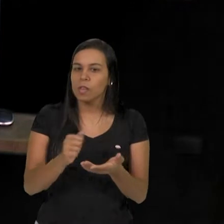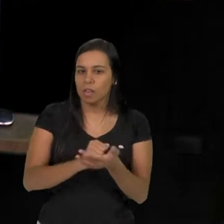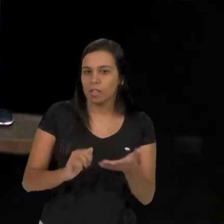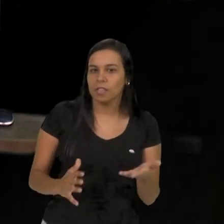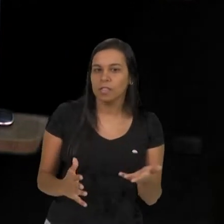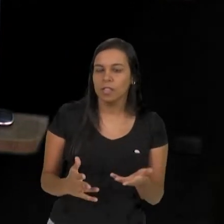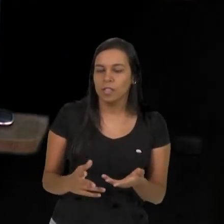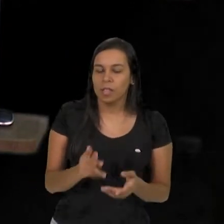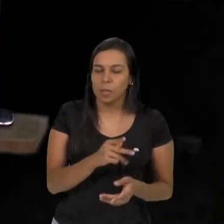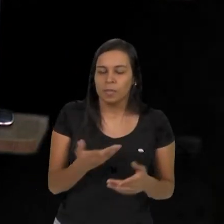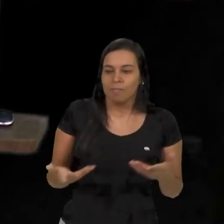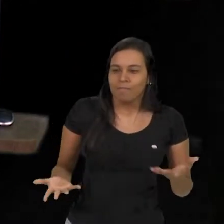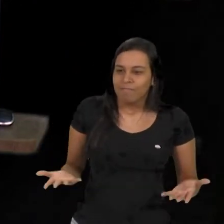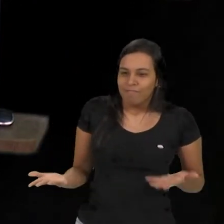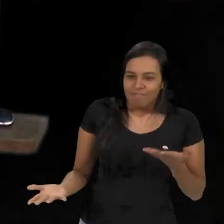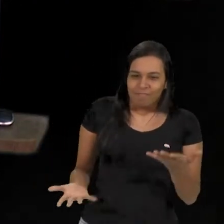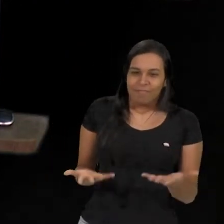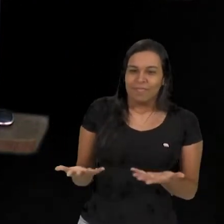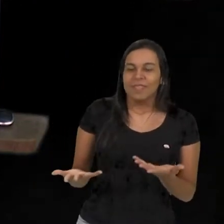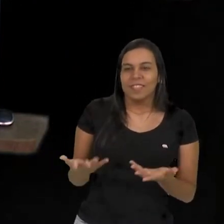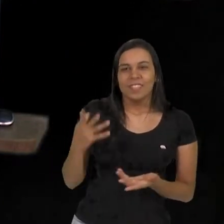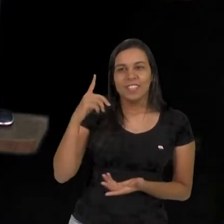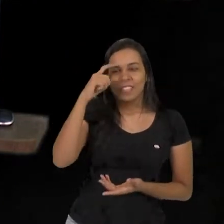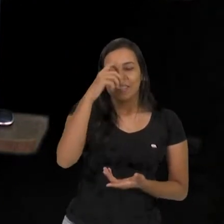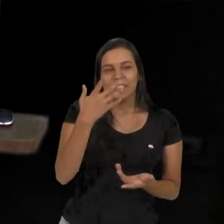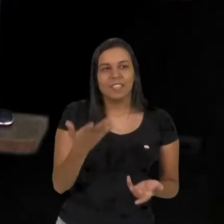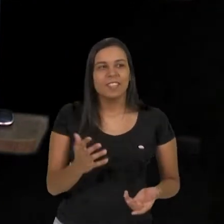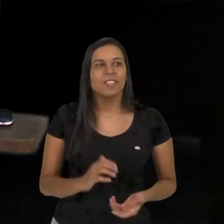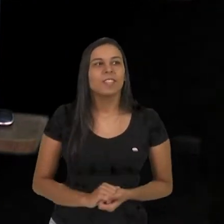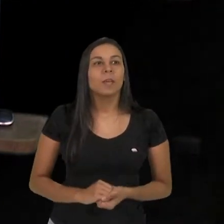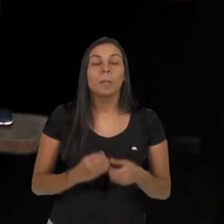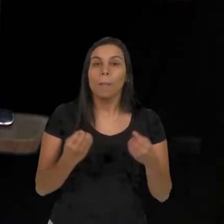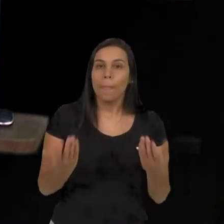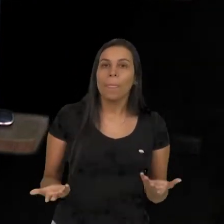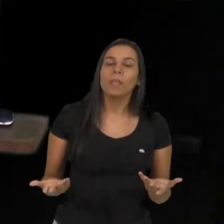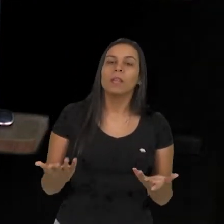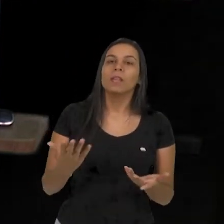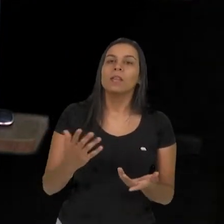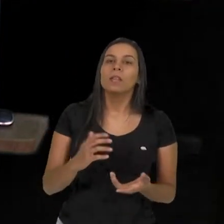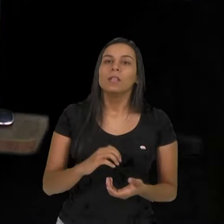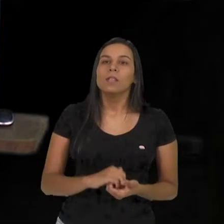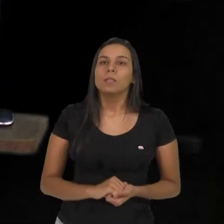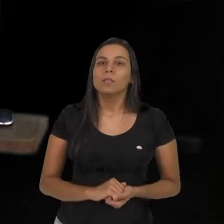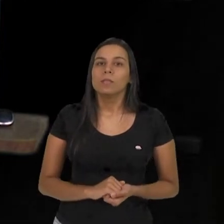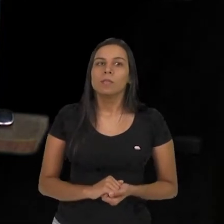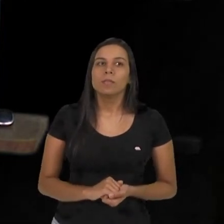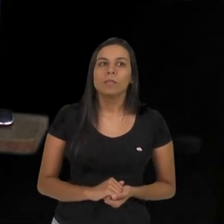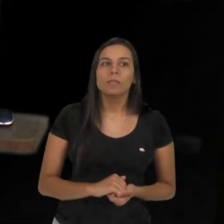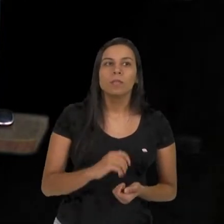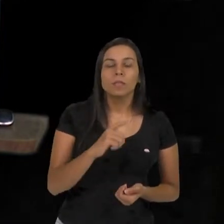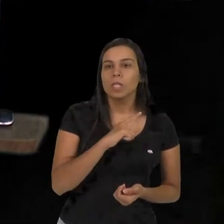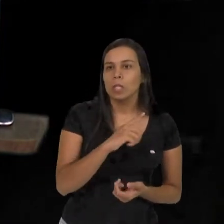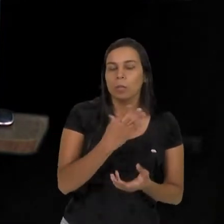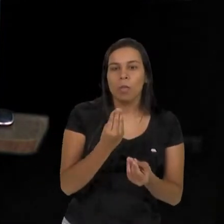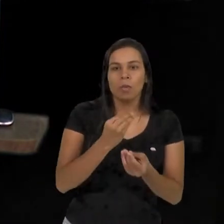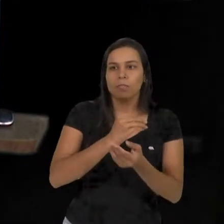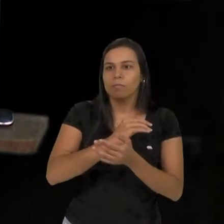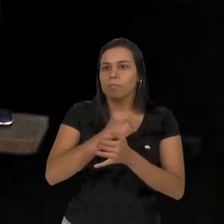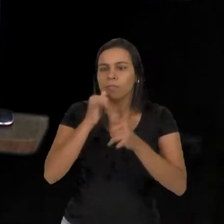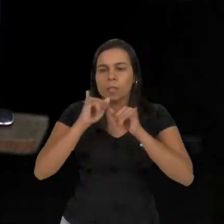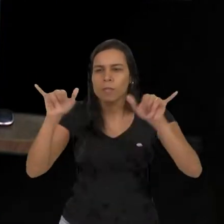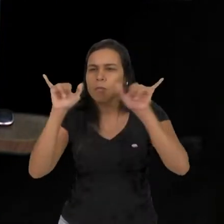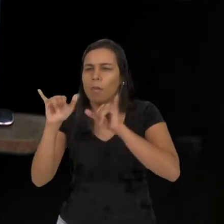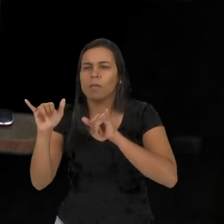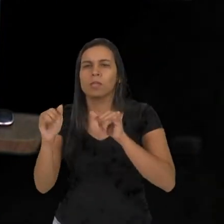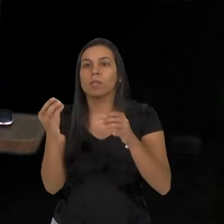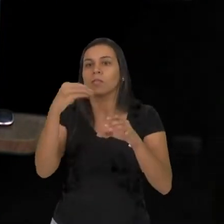situação realmente muito difícil. Bom, então a gente tem um manancial enorme de informações no texto da internet, na internet para se